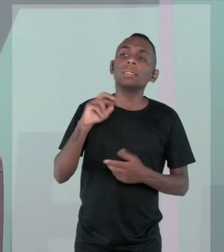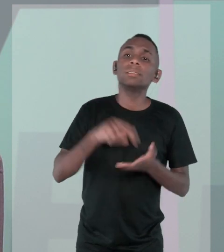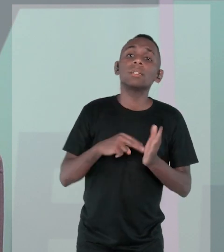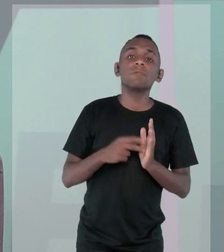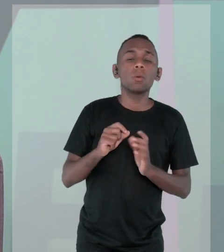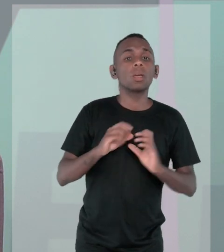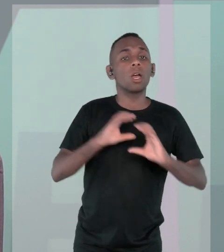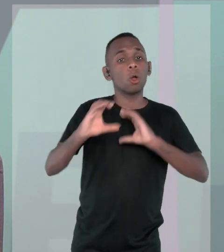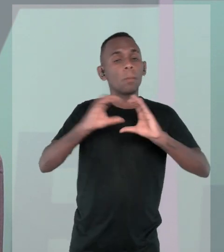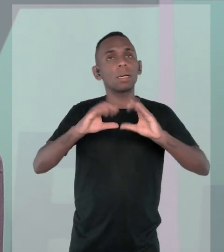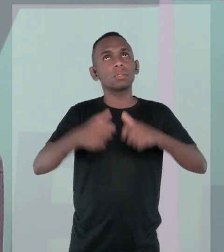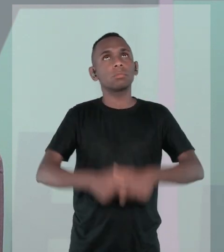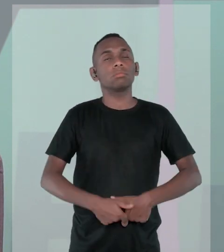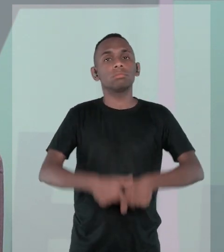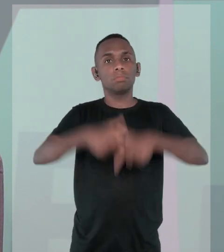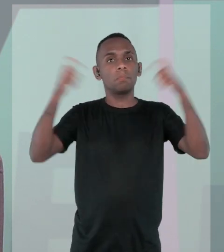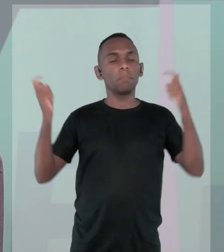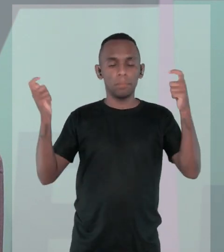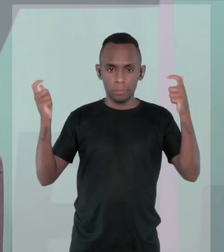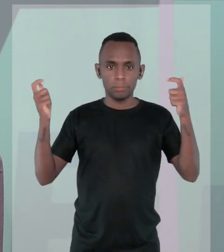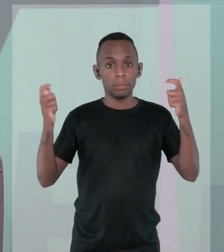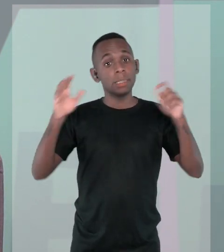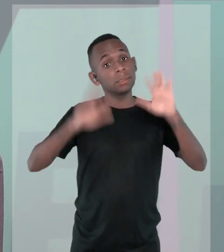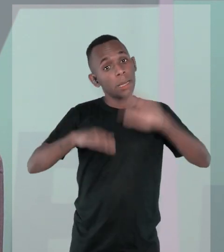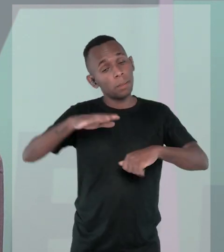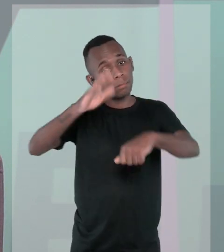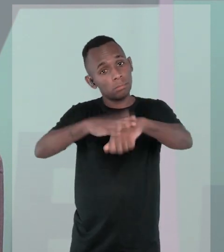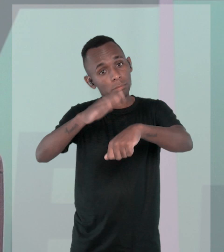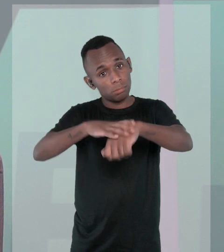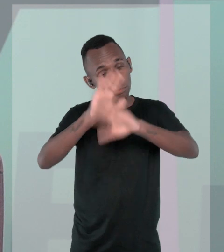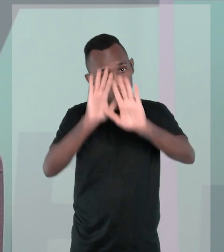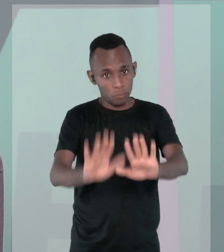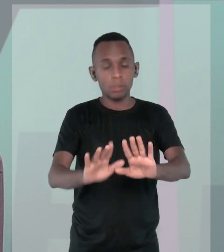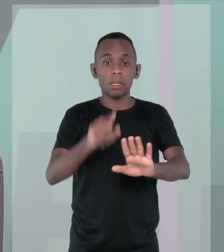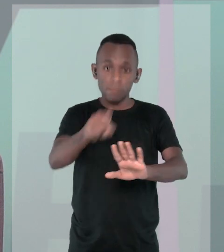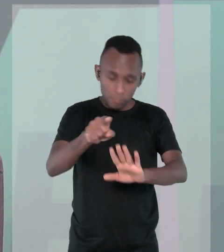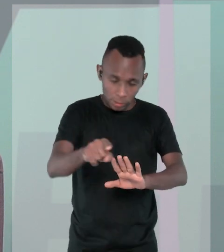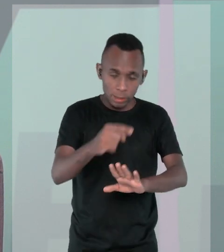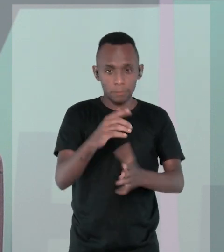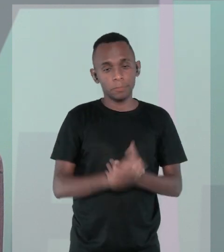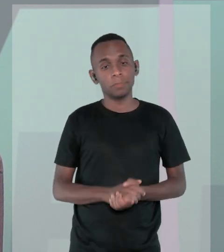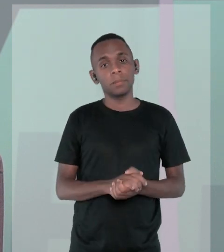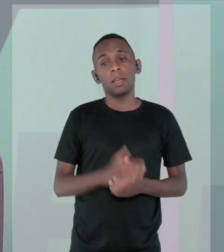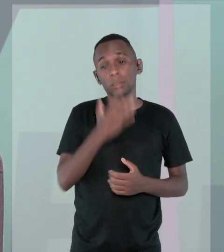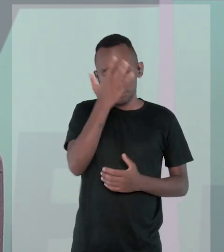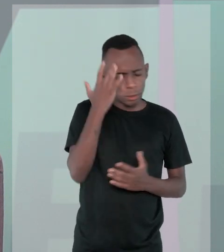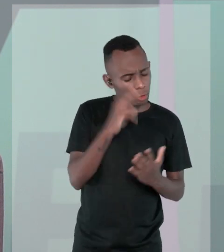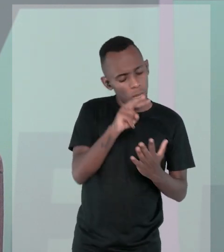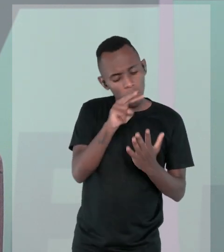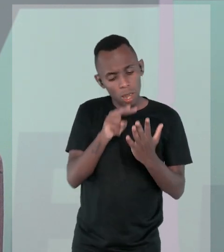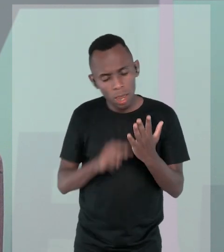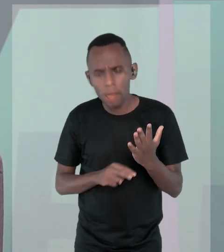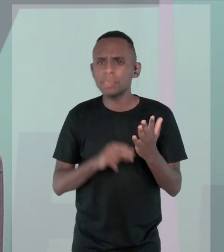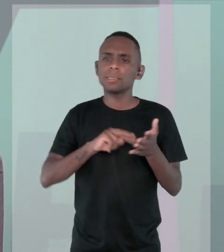seguinte, a comunicação é mais ampla do que você pensa e depende de você. Ele é um sacode. Tanto que as pessoas que leram falaram, ele está